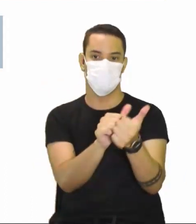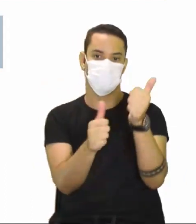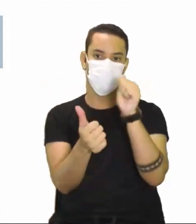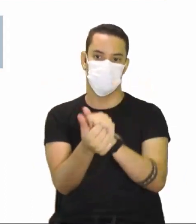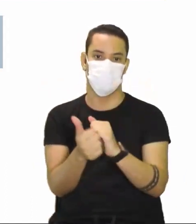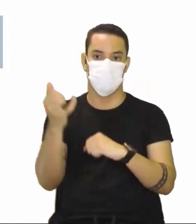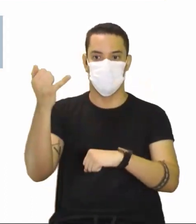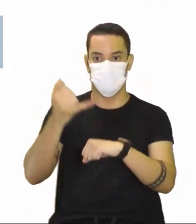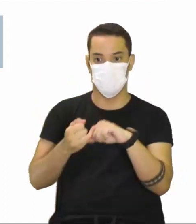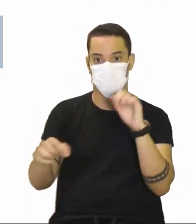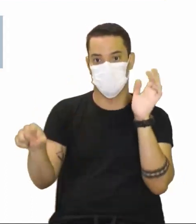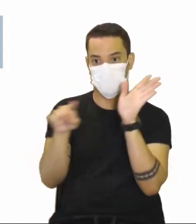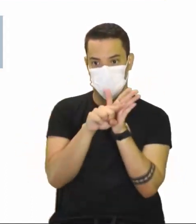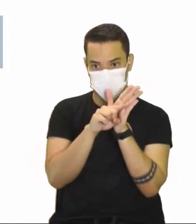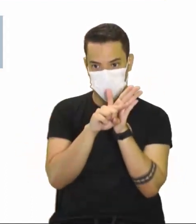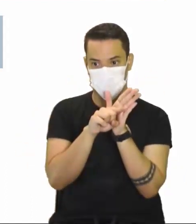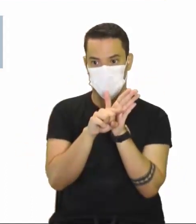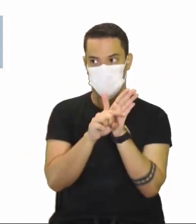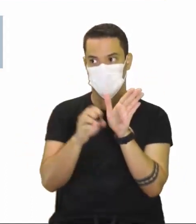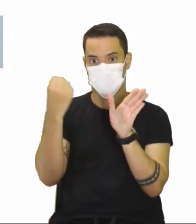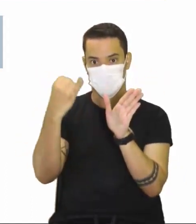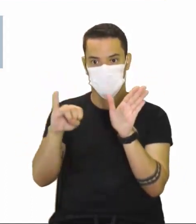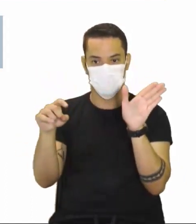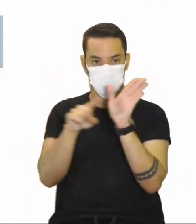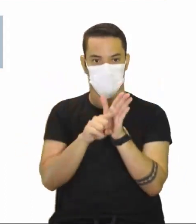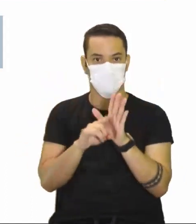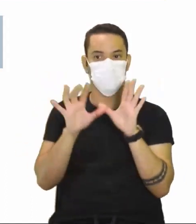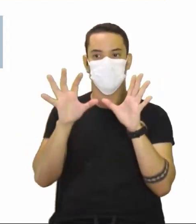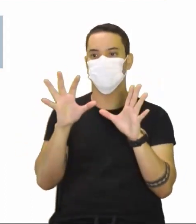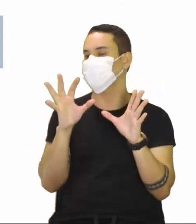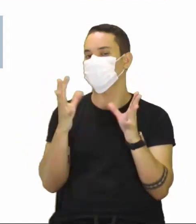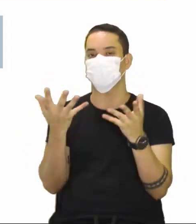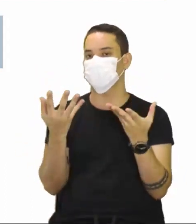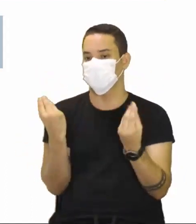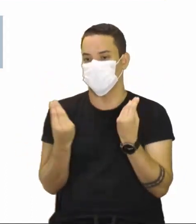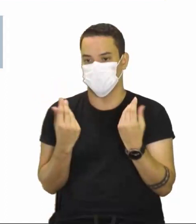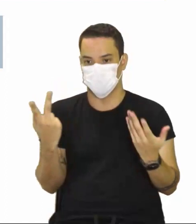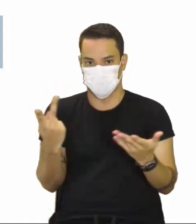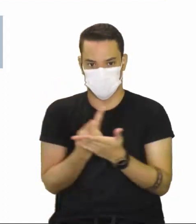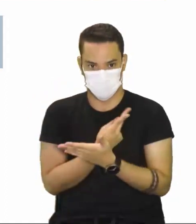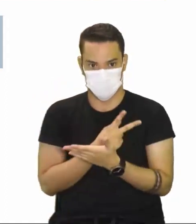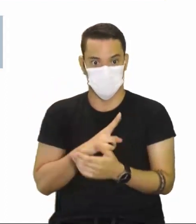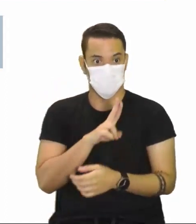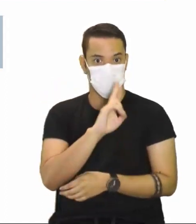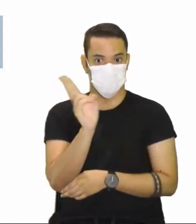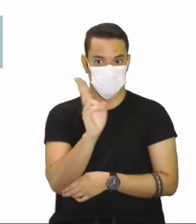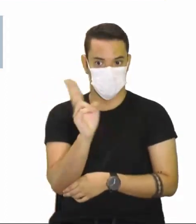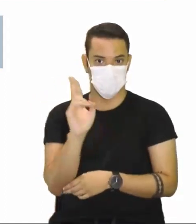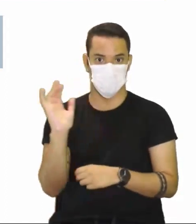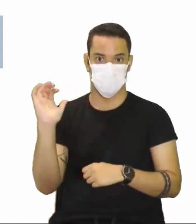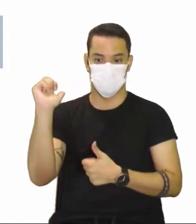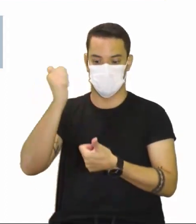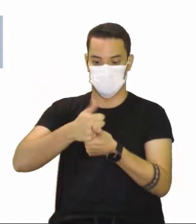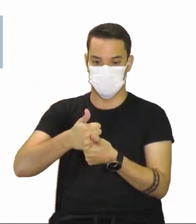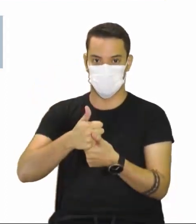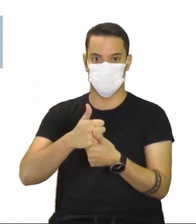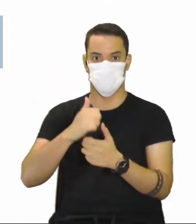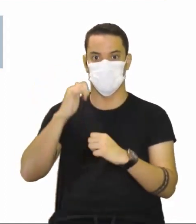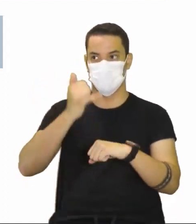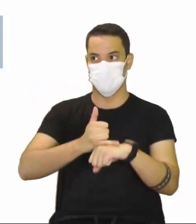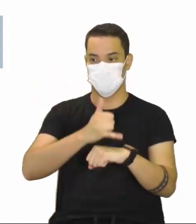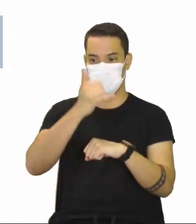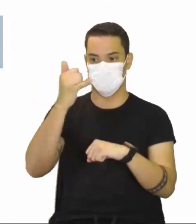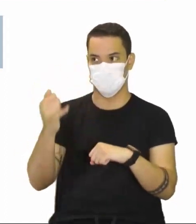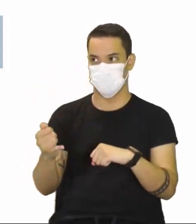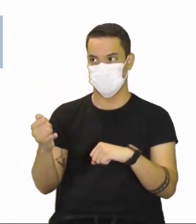em um íon negativo. O íon negativo, por sua vez, é chamado ou denominado de ânion,